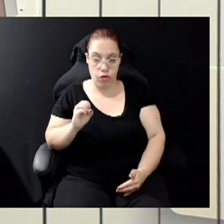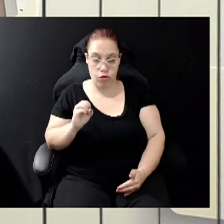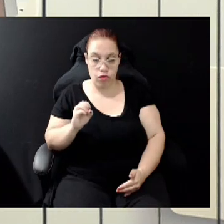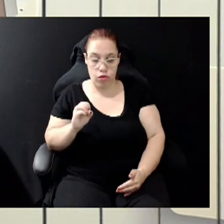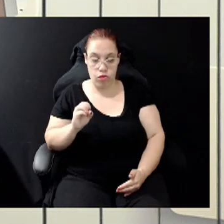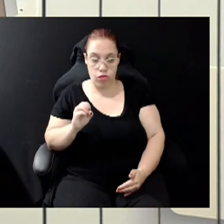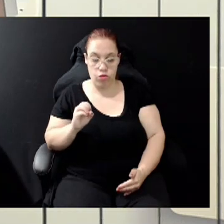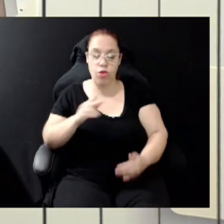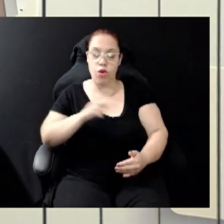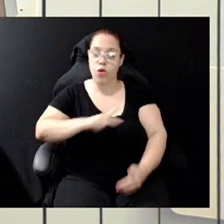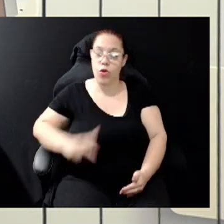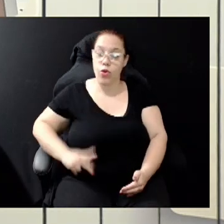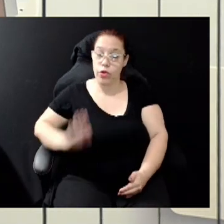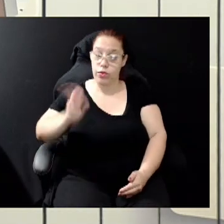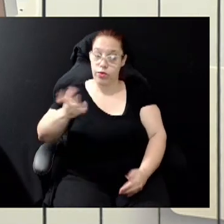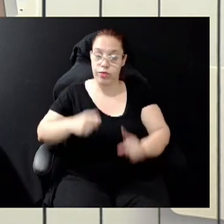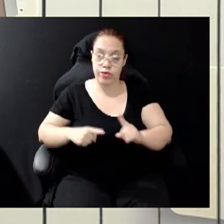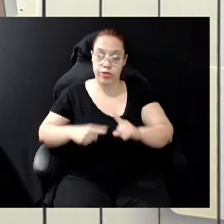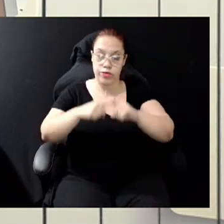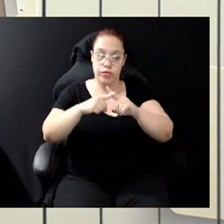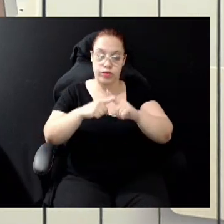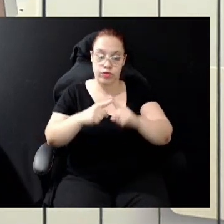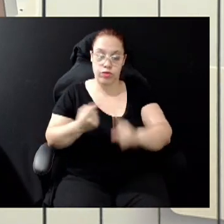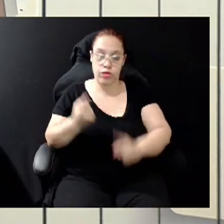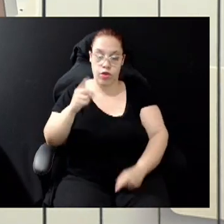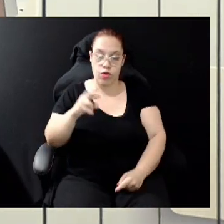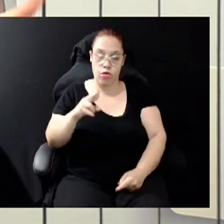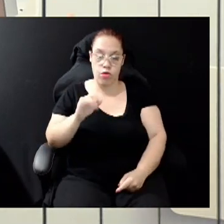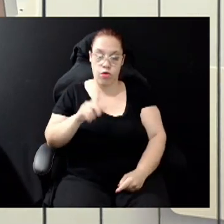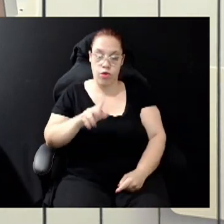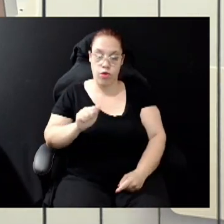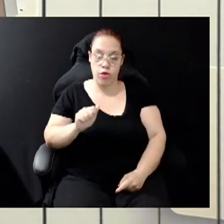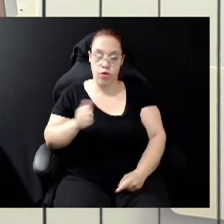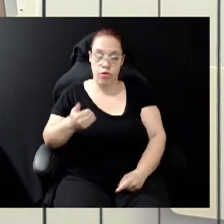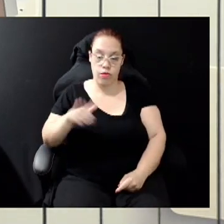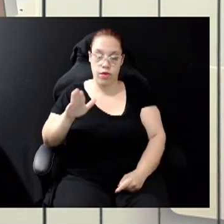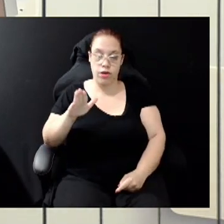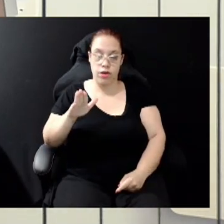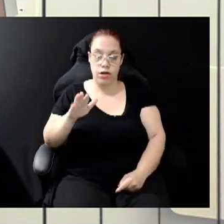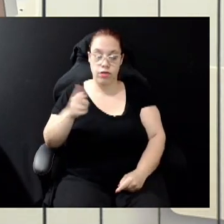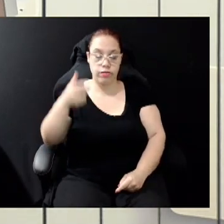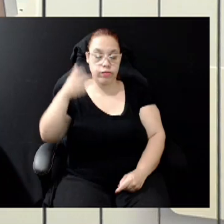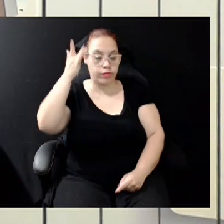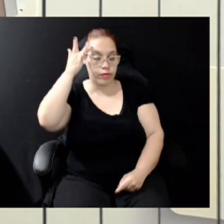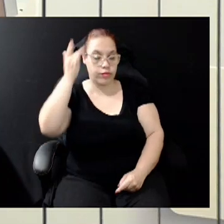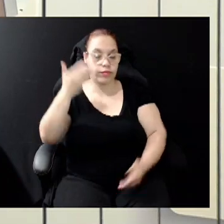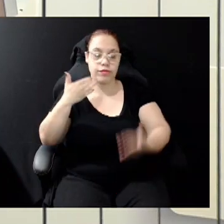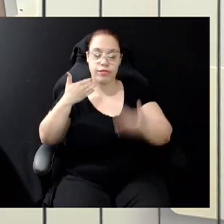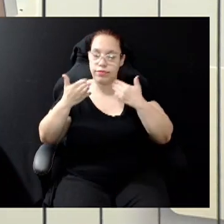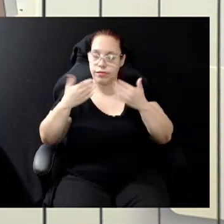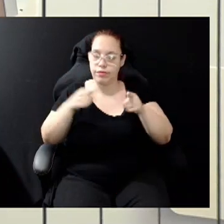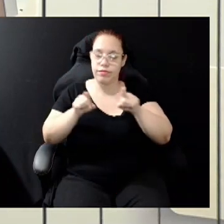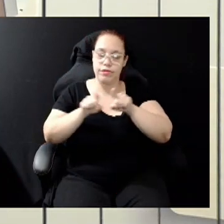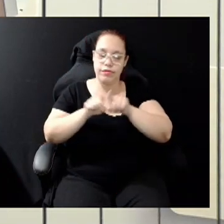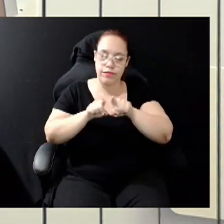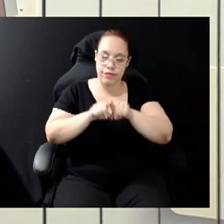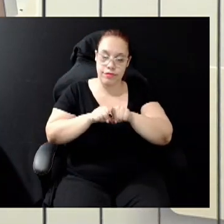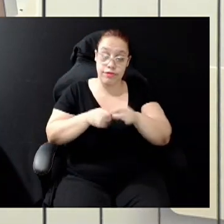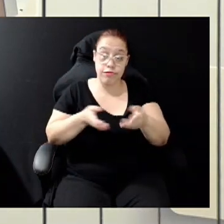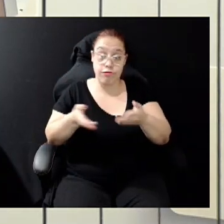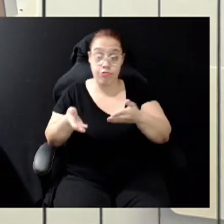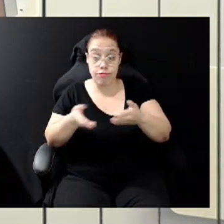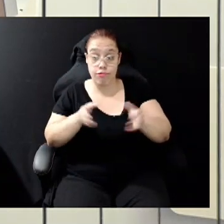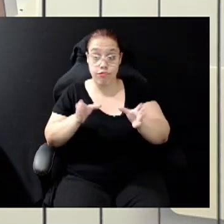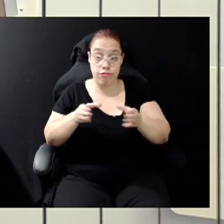se classifica com uma rodada de antecedência. E amanhã a gente conta também a situação do grupo da Ponte